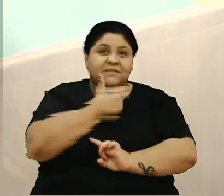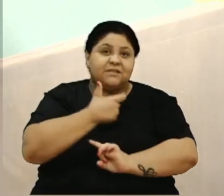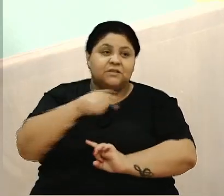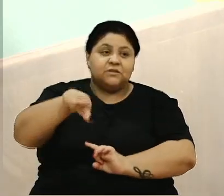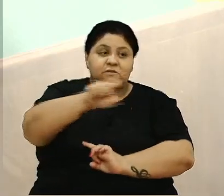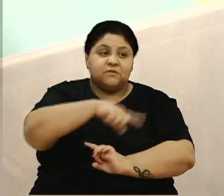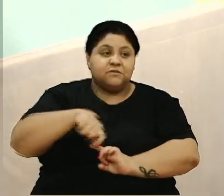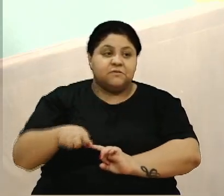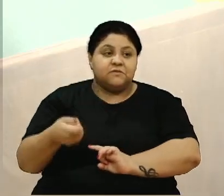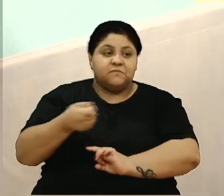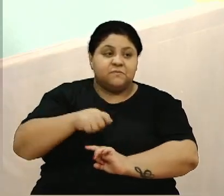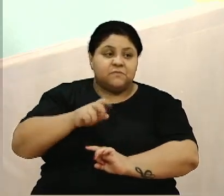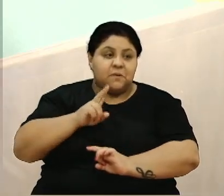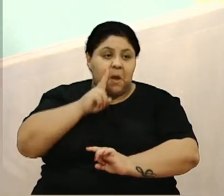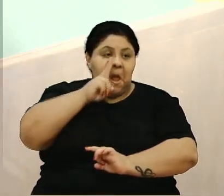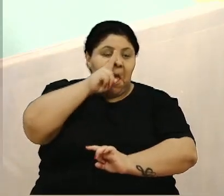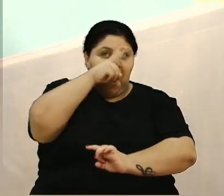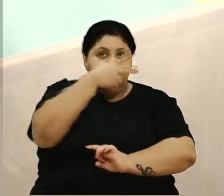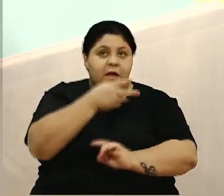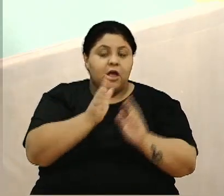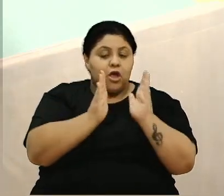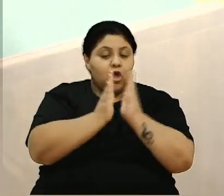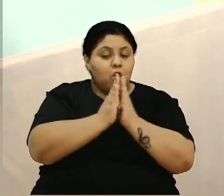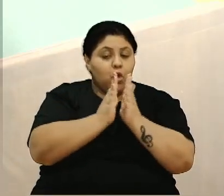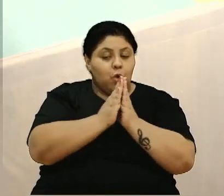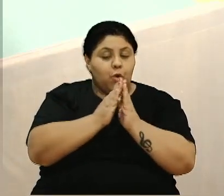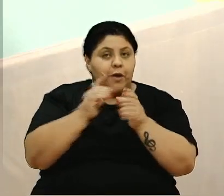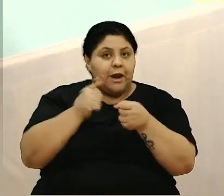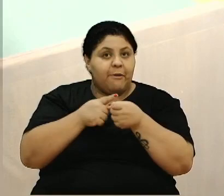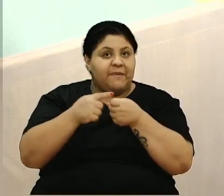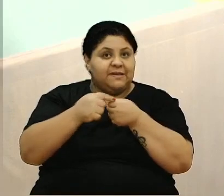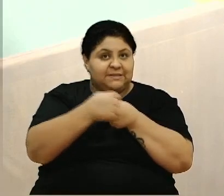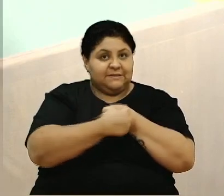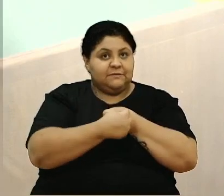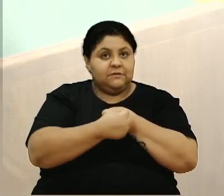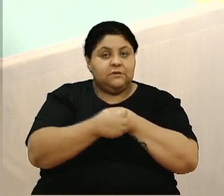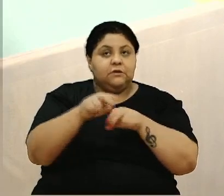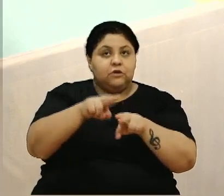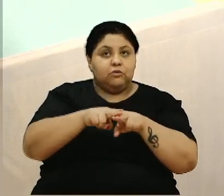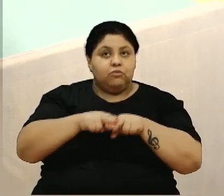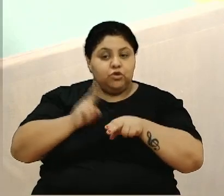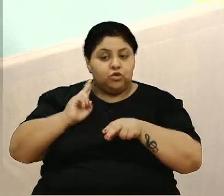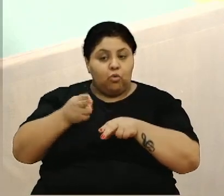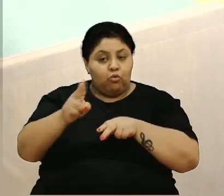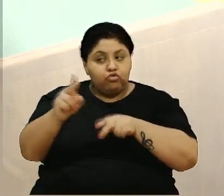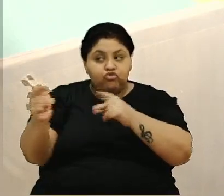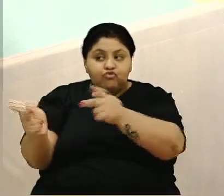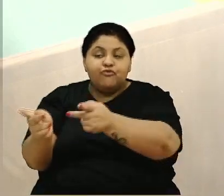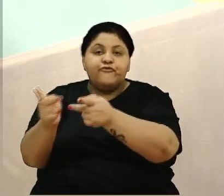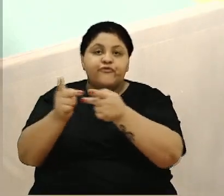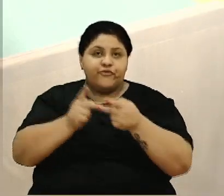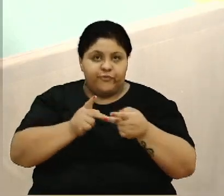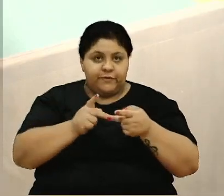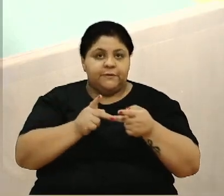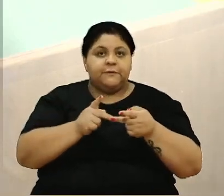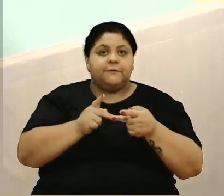buscar forças e olhar a nossa cidade. E por isso que eu sigo fazendo as visitas.